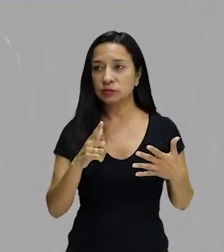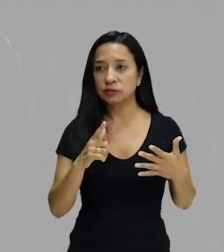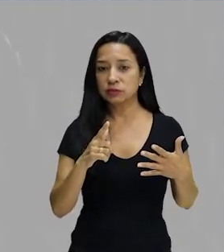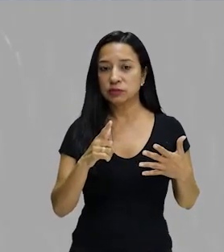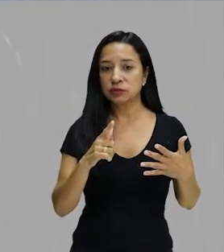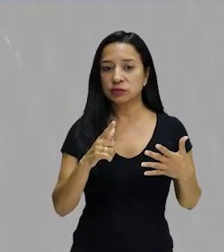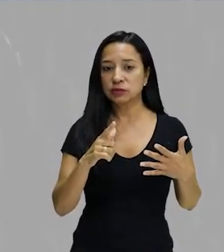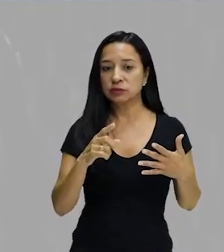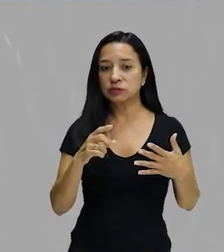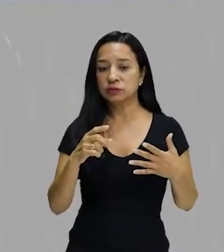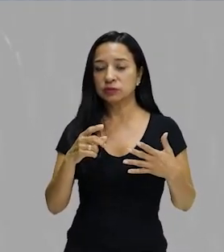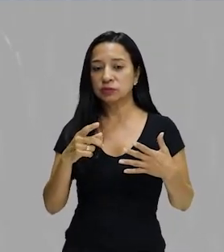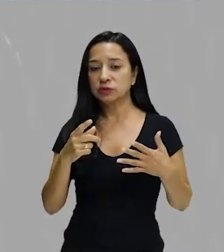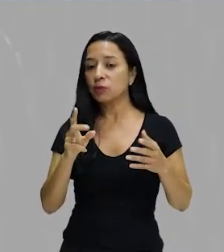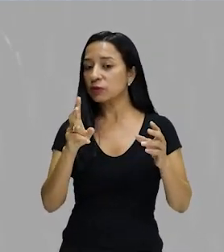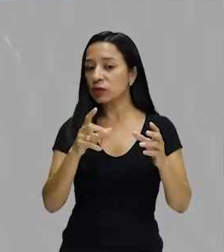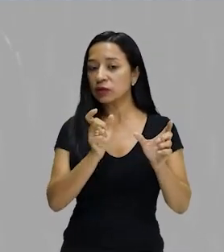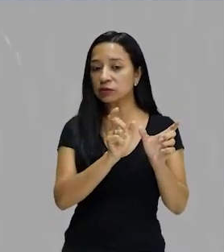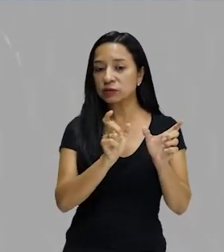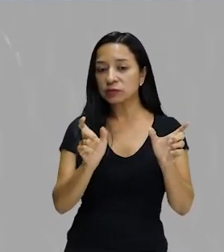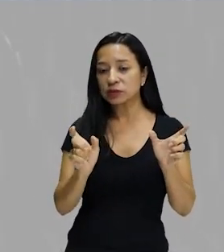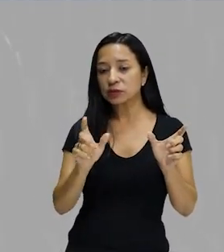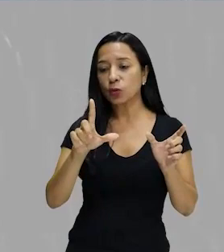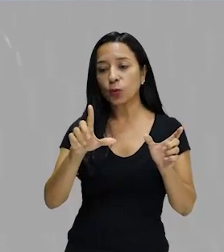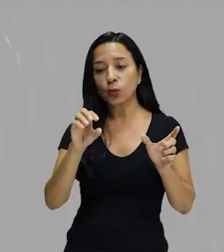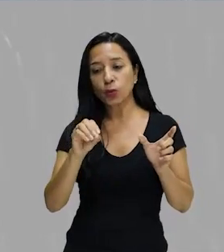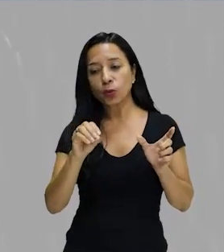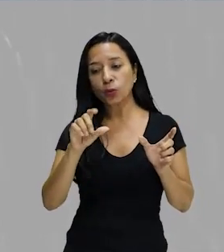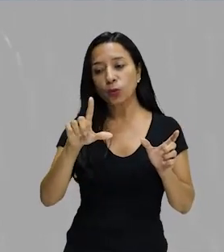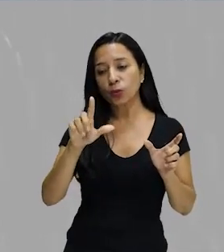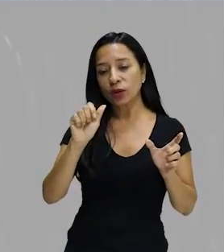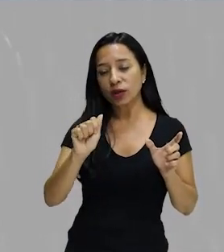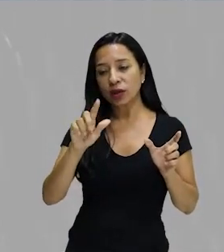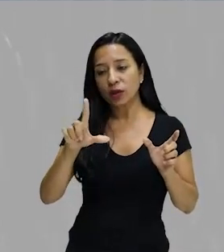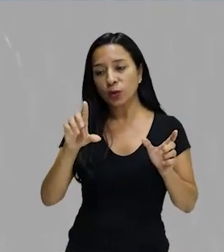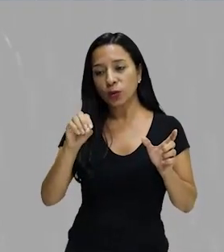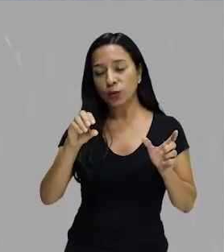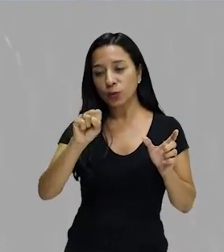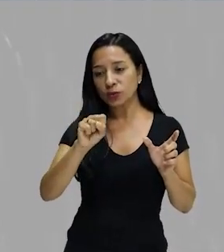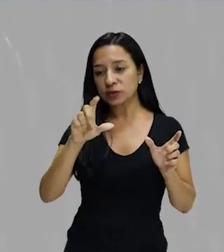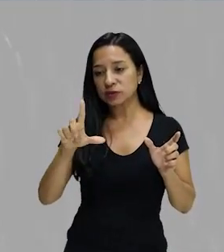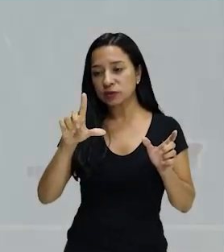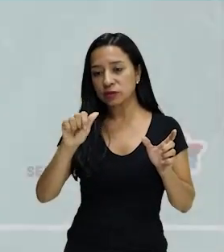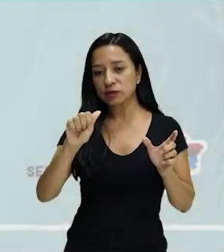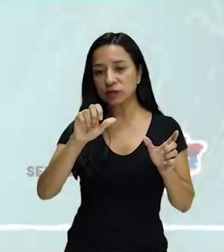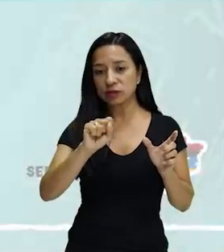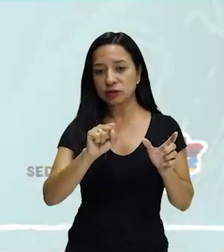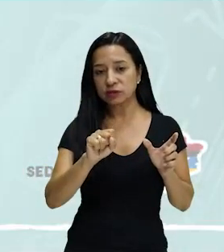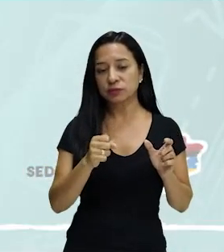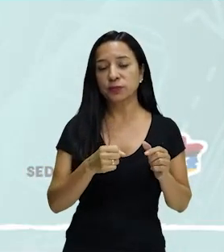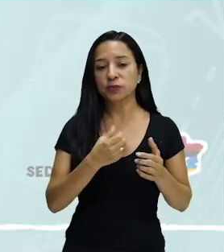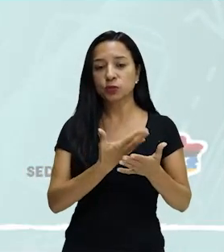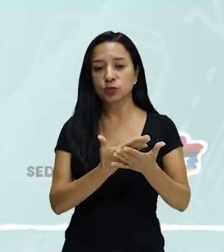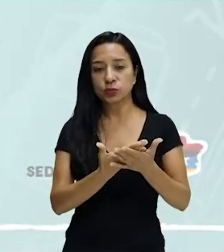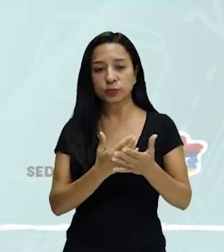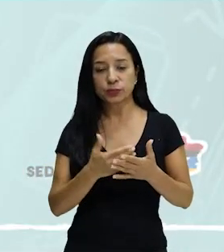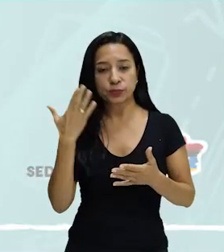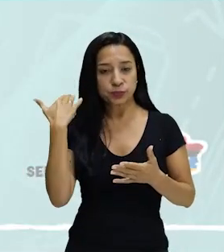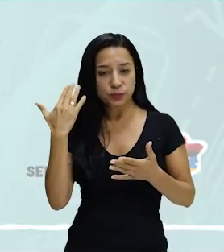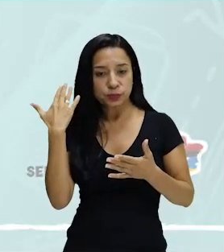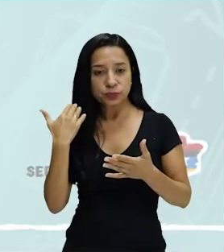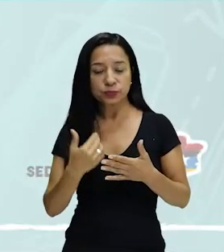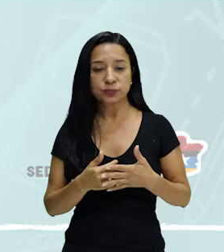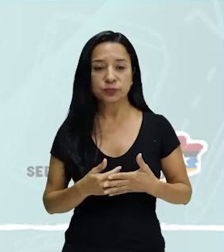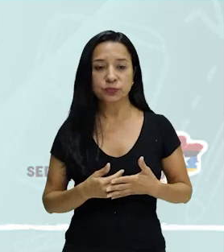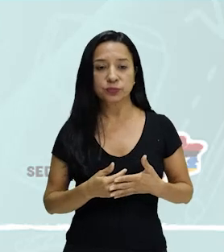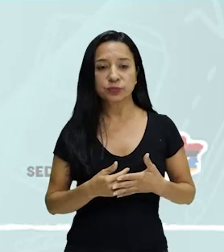aquelas expressões que nós estudamos aí da preposição lo, lá, los, las, no, na. São isso aqui. Avisaram